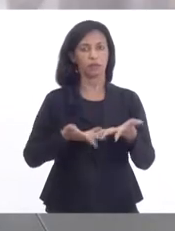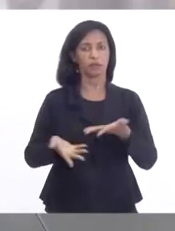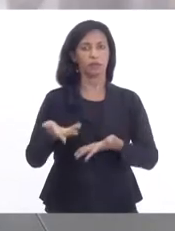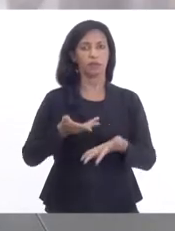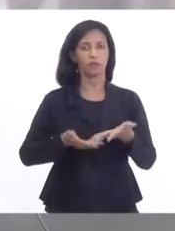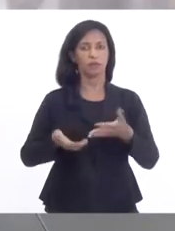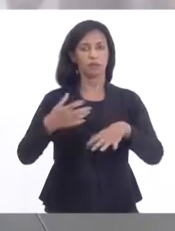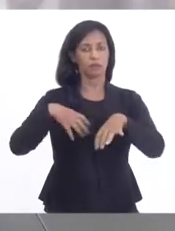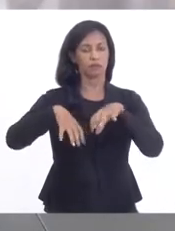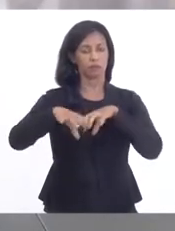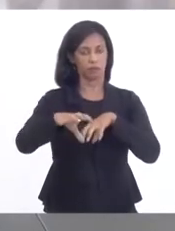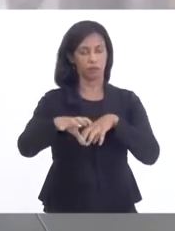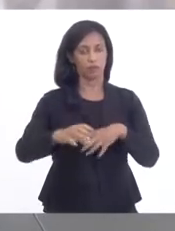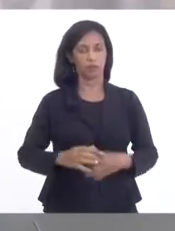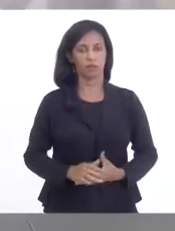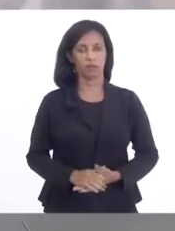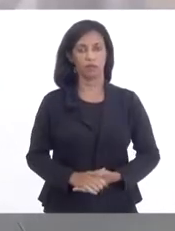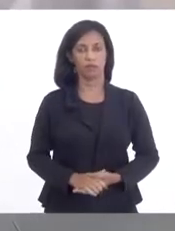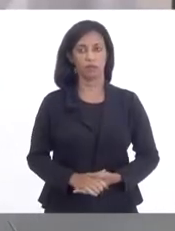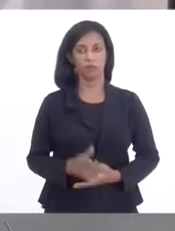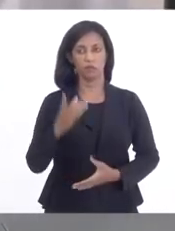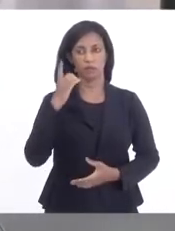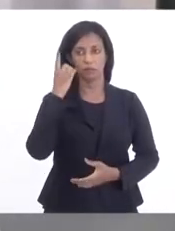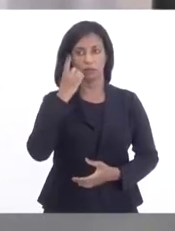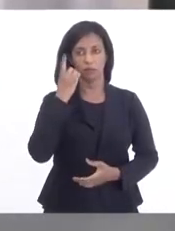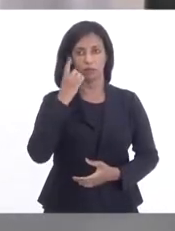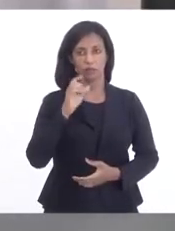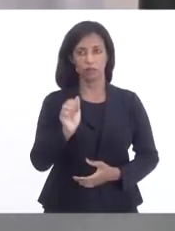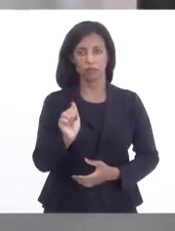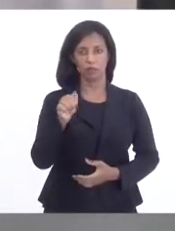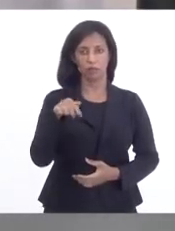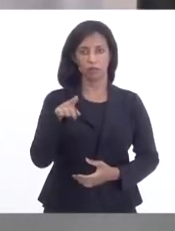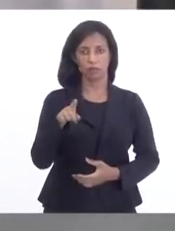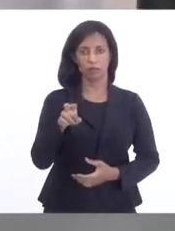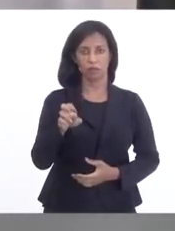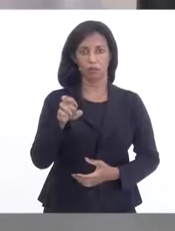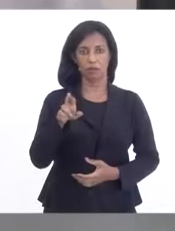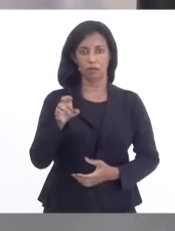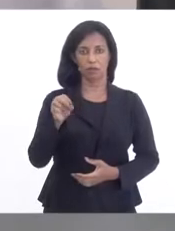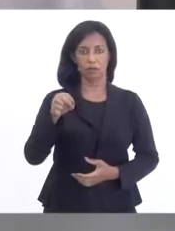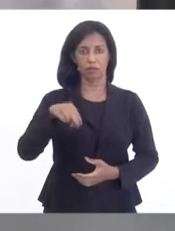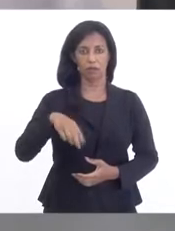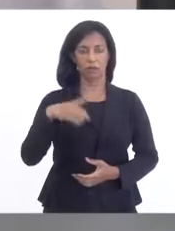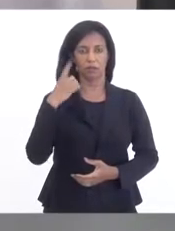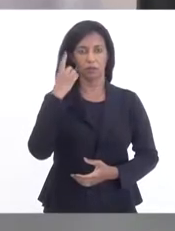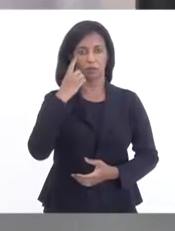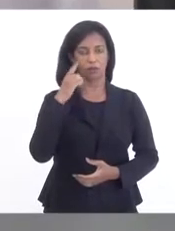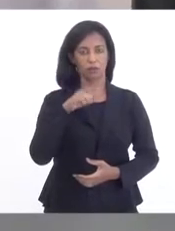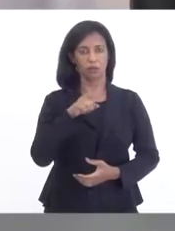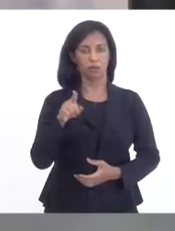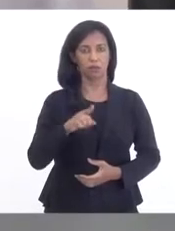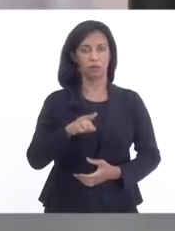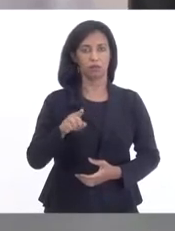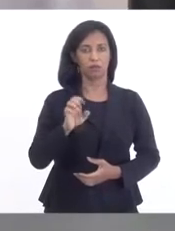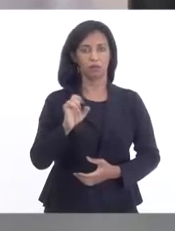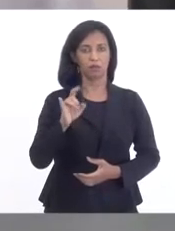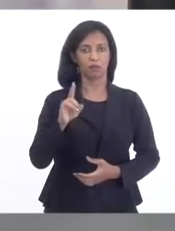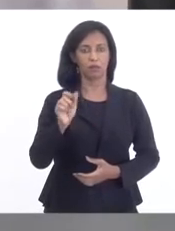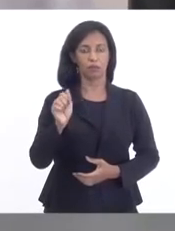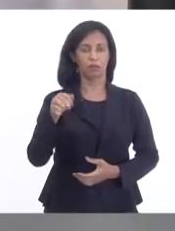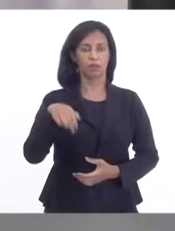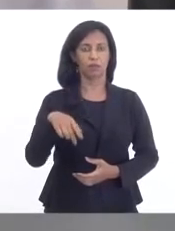participar remotamente, que é o deputado Anderson Moraes, a deputada Zeidan e o